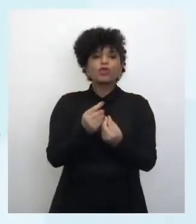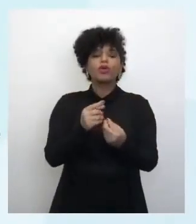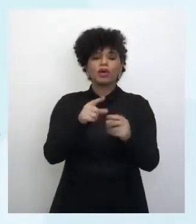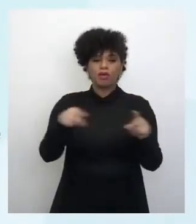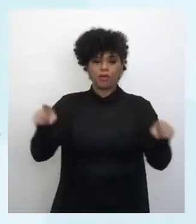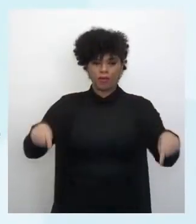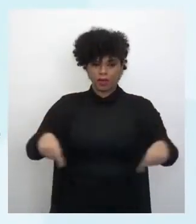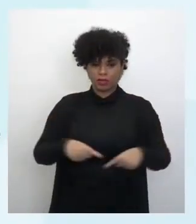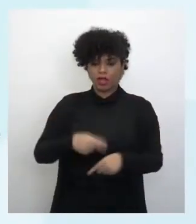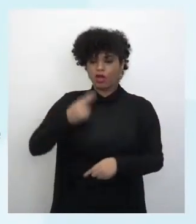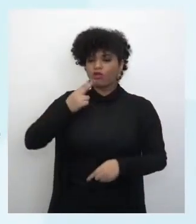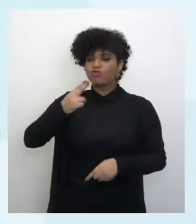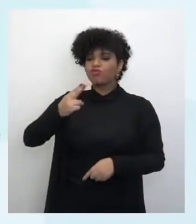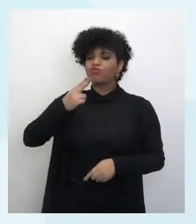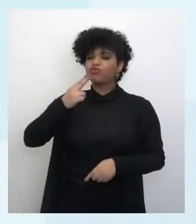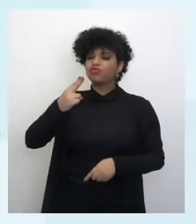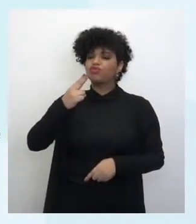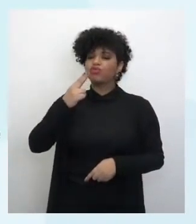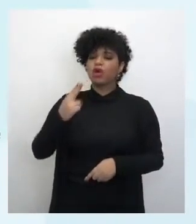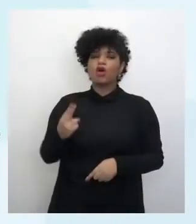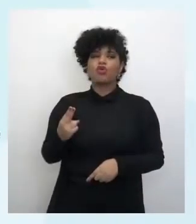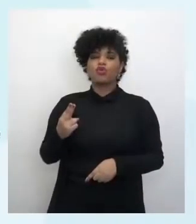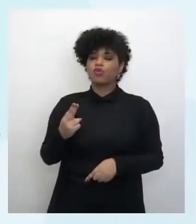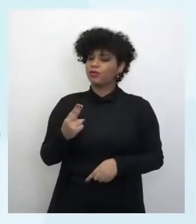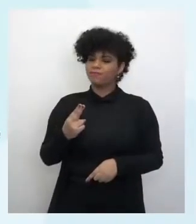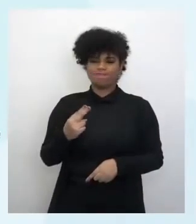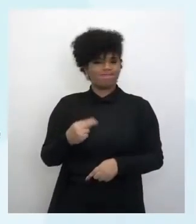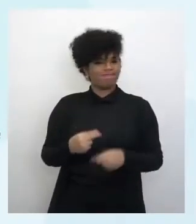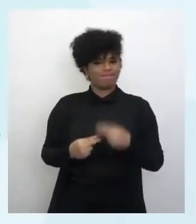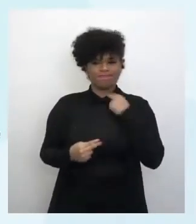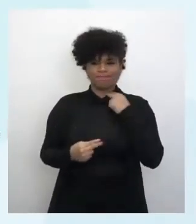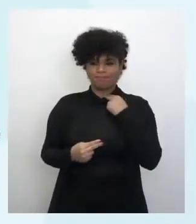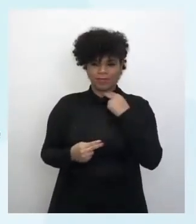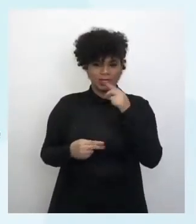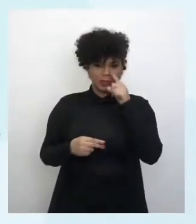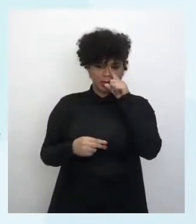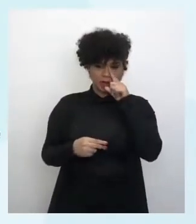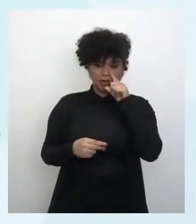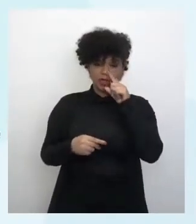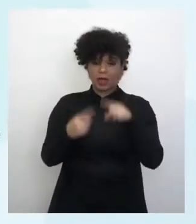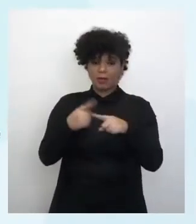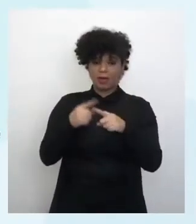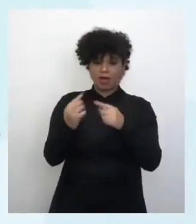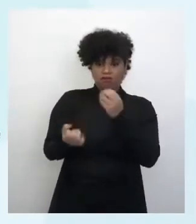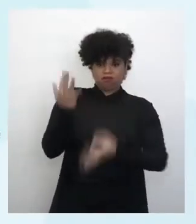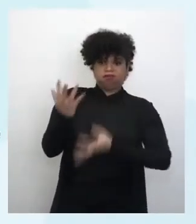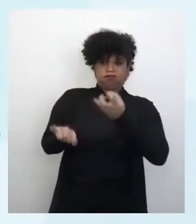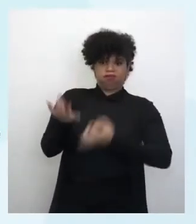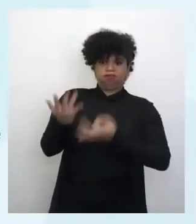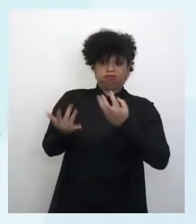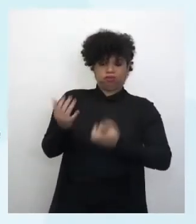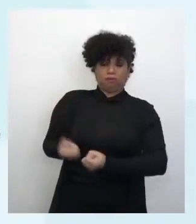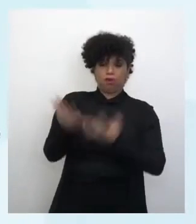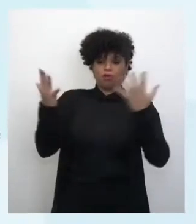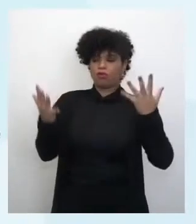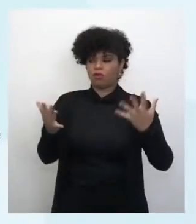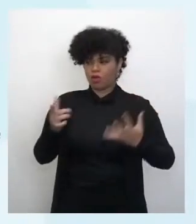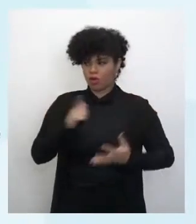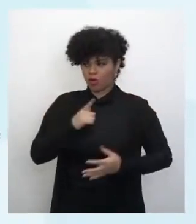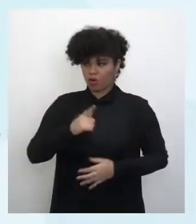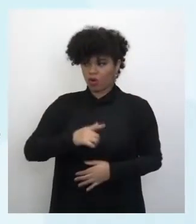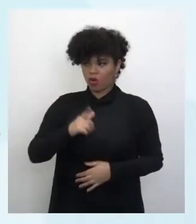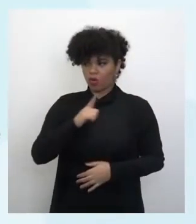essas. Não fumar, porque a maioria dos produtos ali são inflamáveis. E se você fumar, ali pode ocorrer